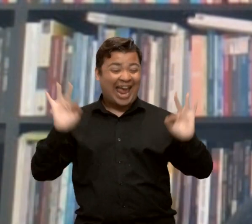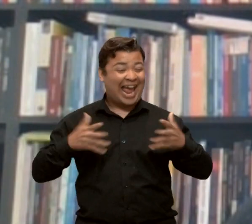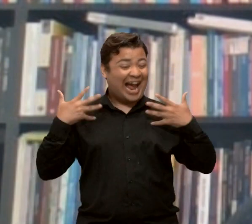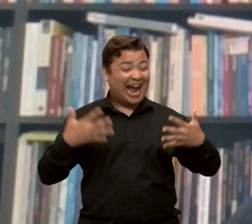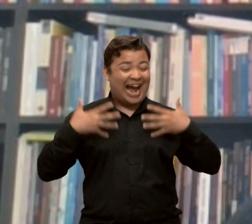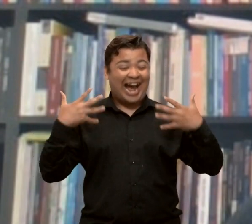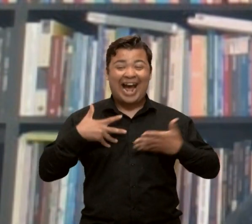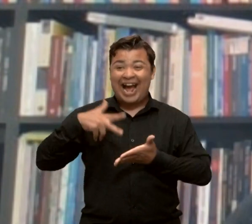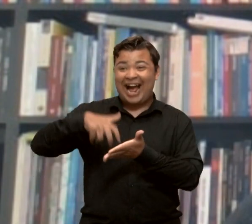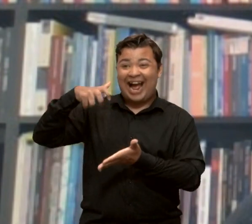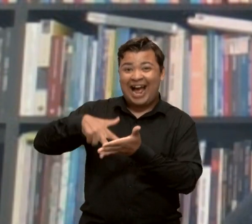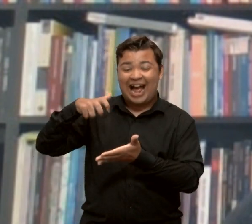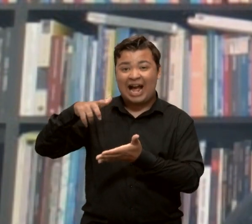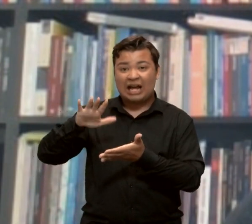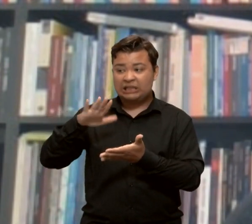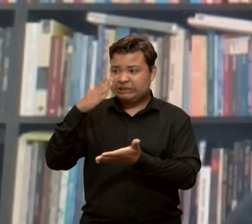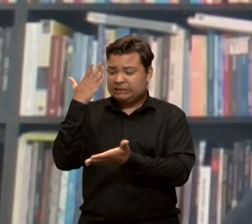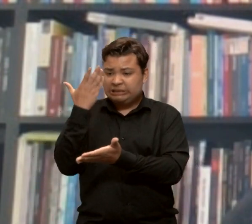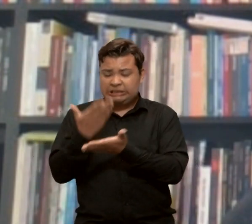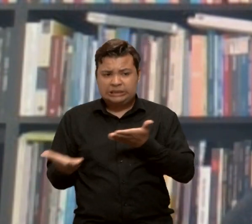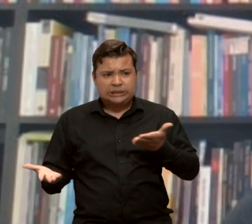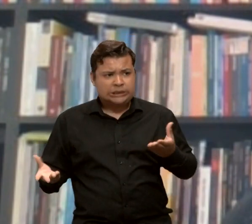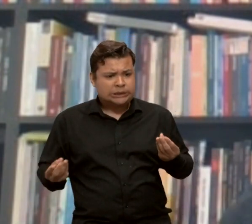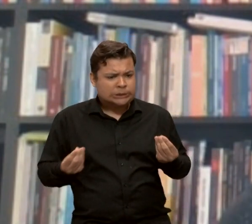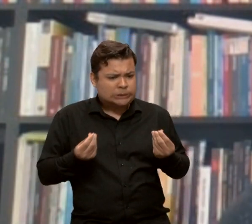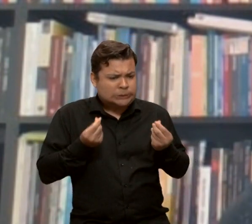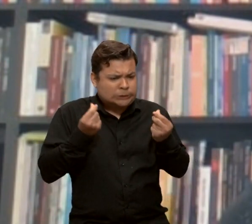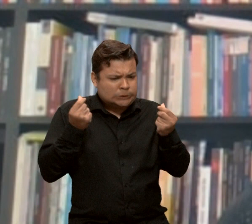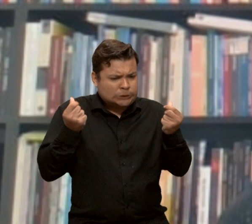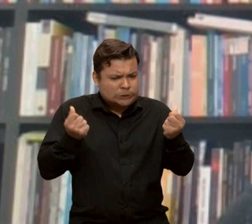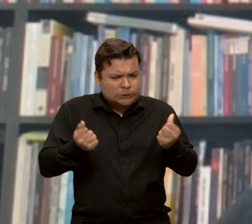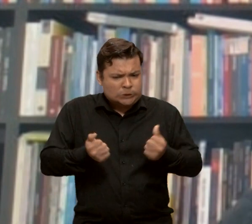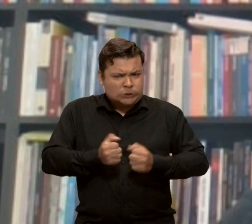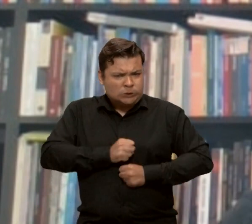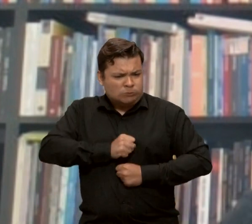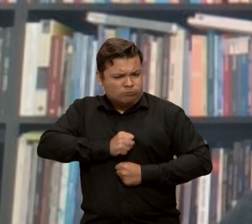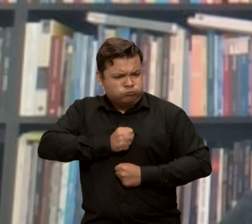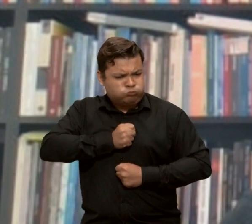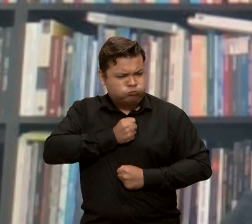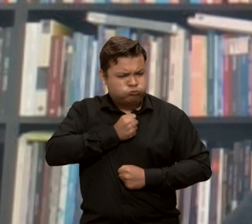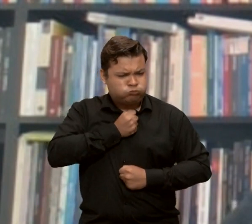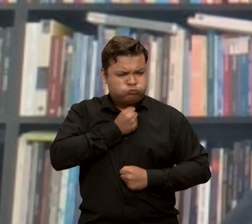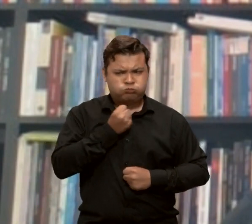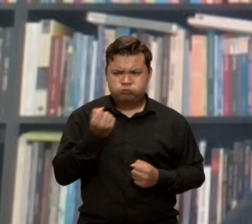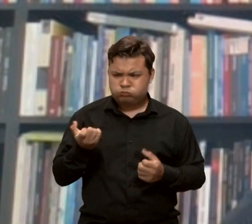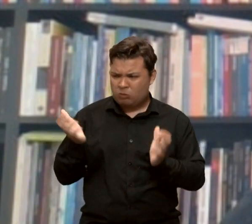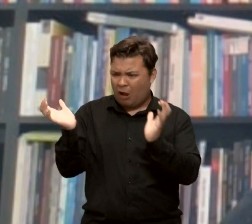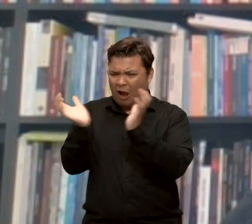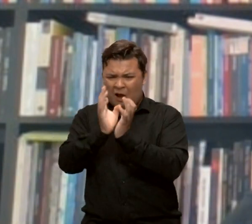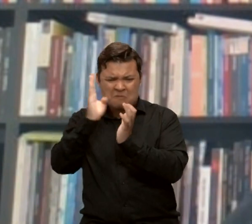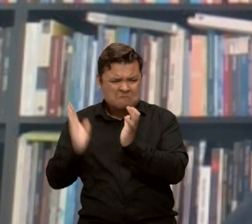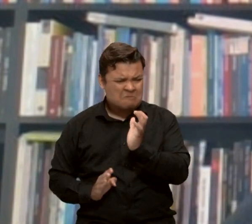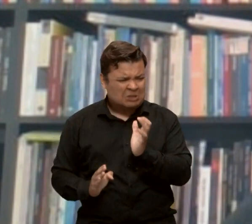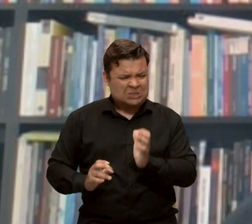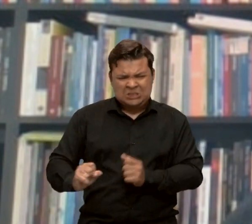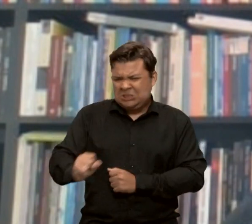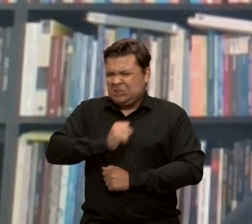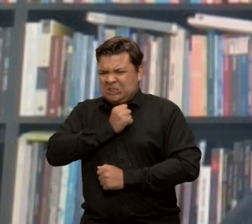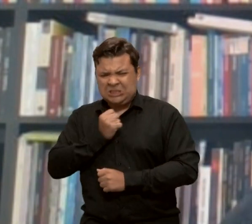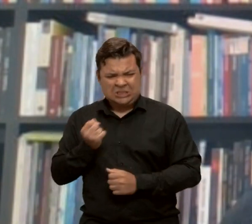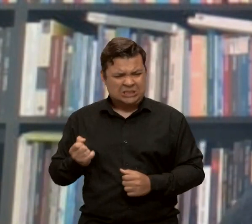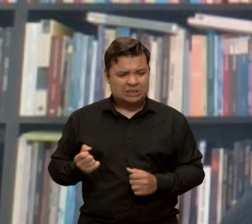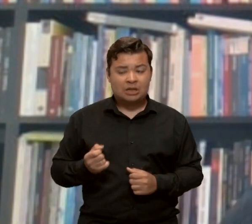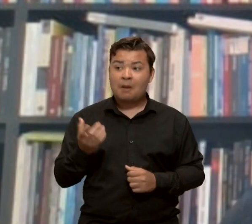somos eliminados, o vinho vira vinagre. O brasileiro fica com ódio do time, ele abandona os